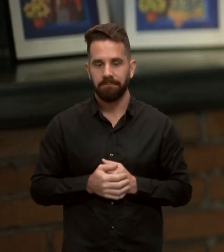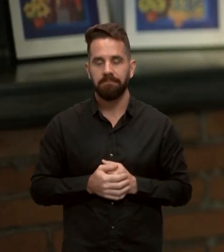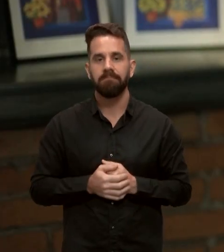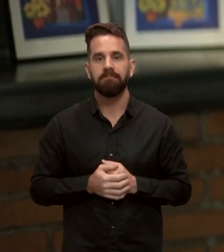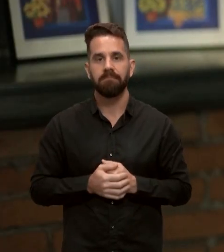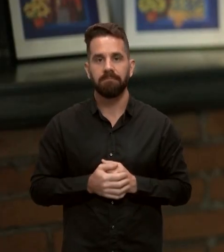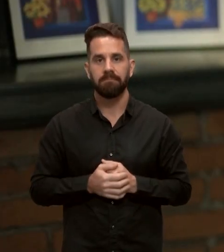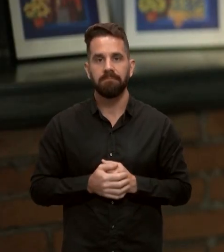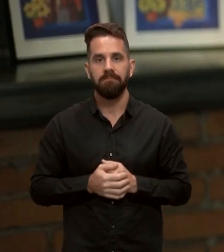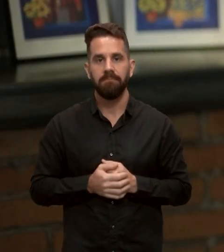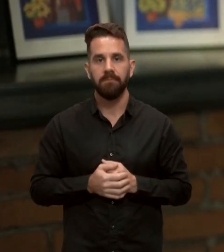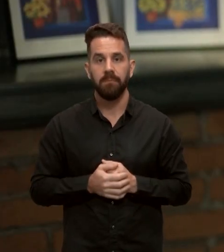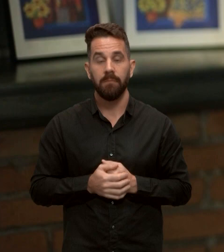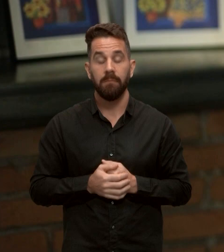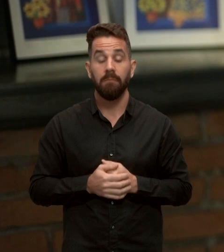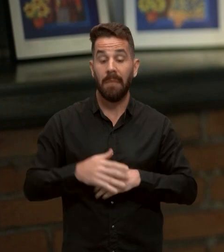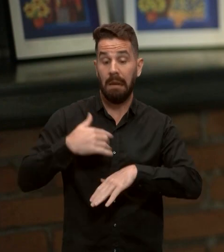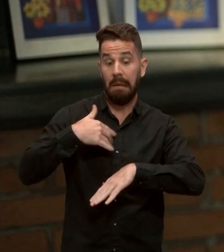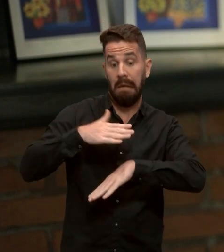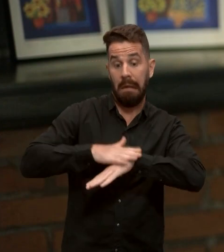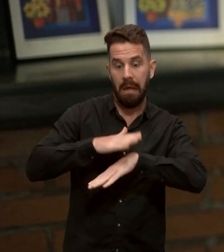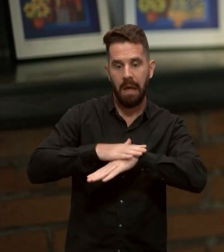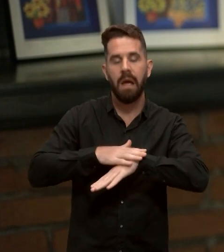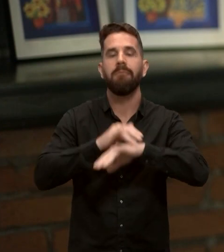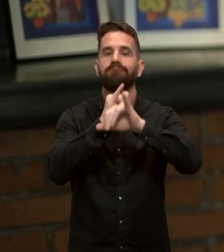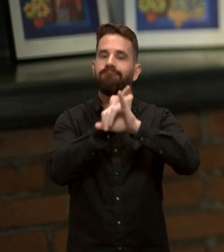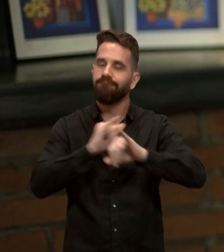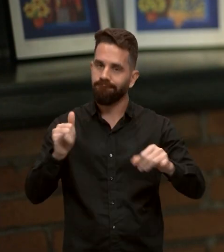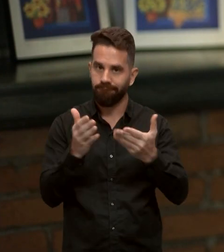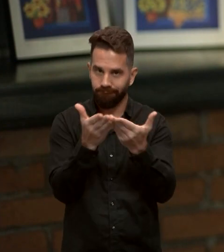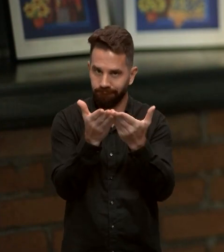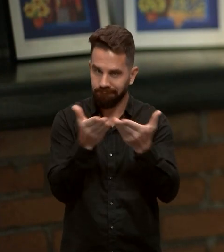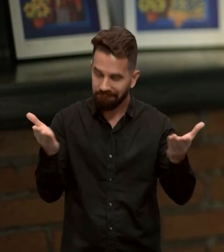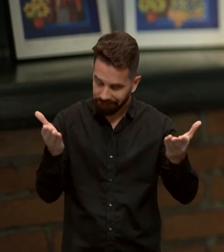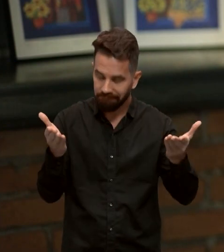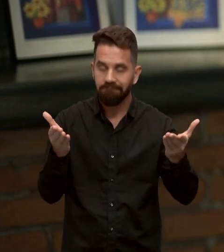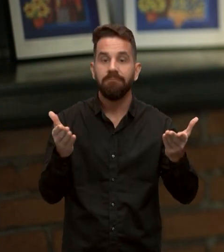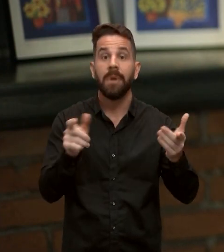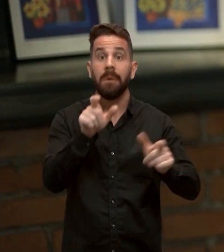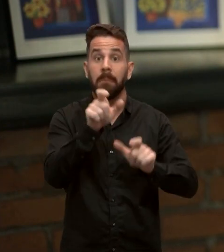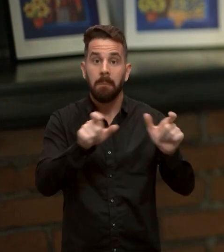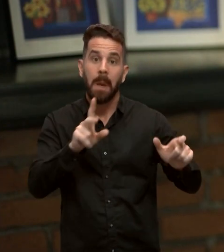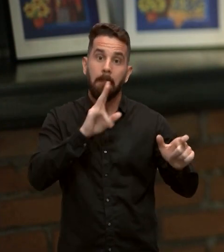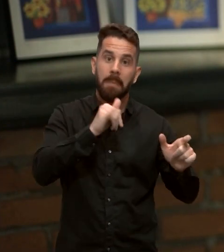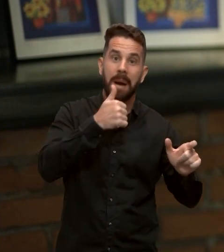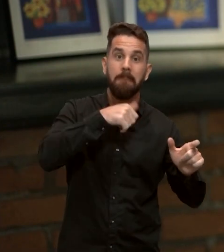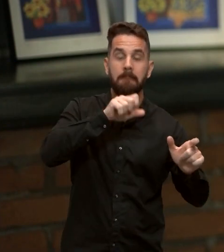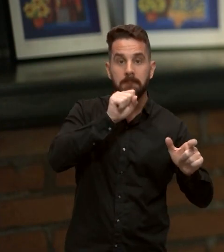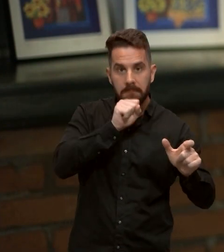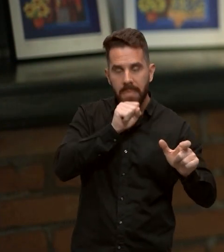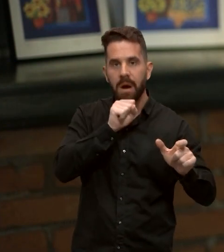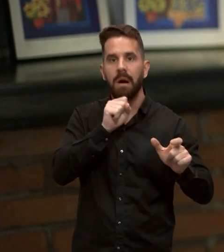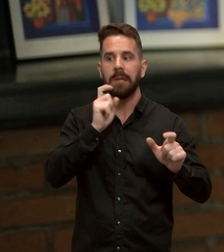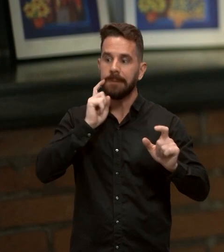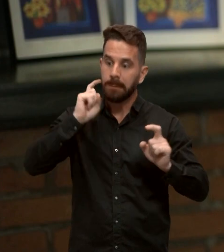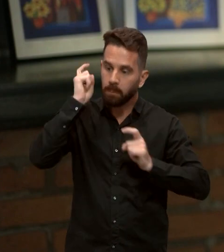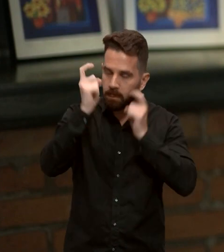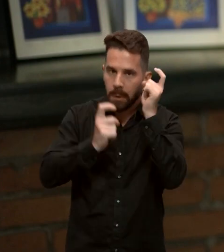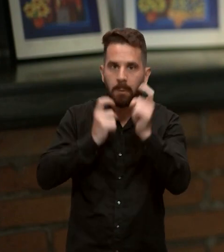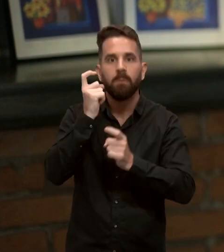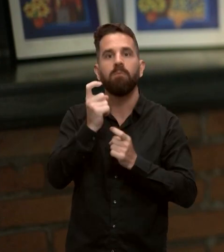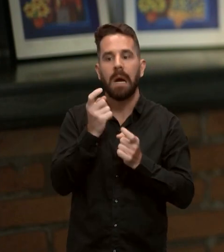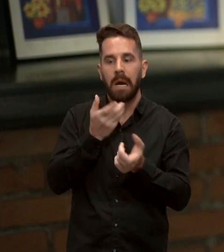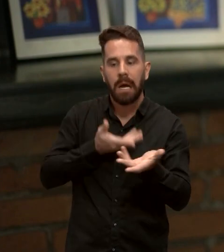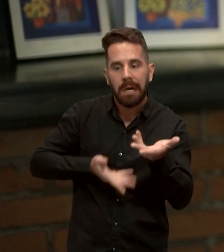para que os pais que estão, né, preocupados em mudar a sua relação com os filhos,